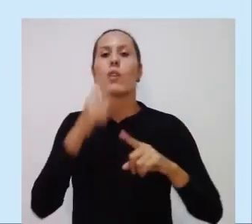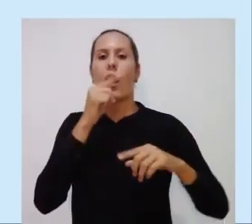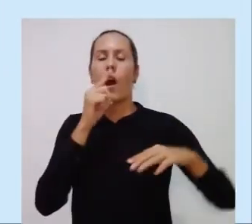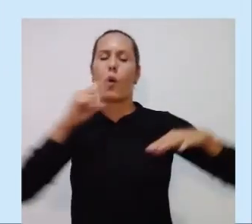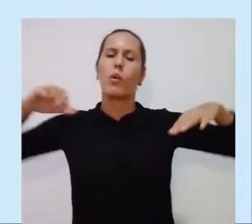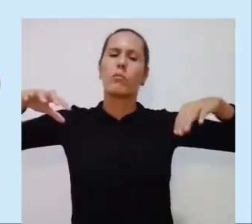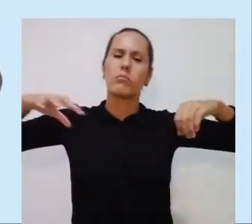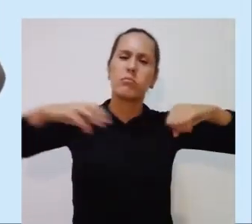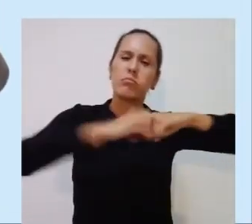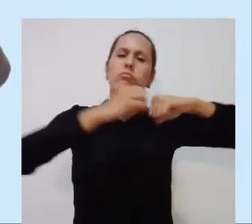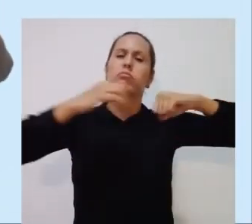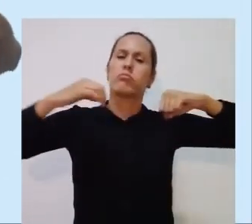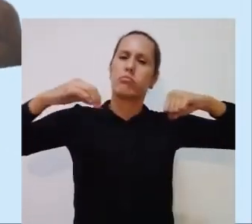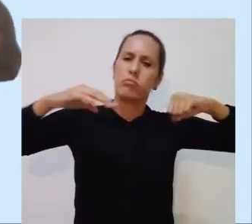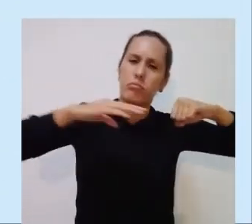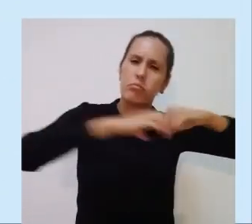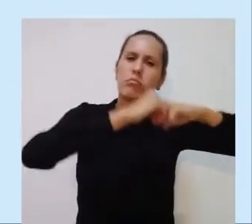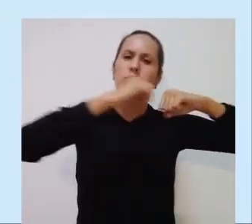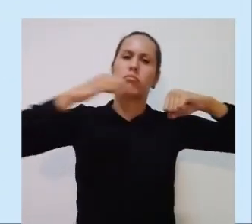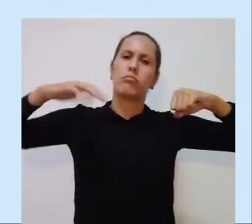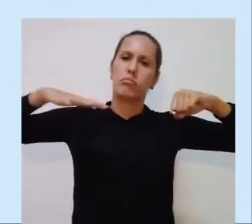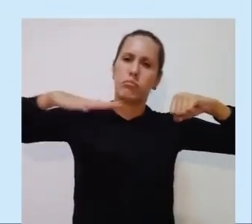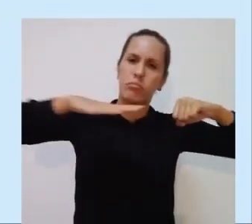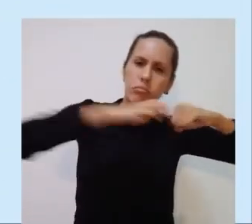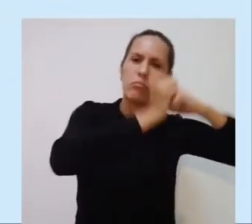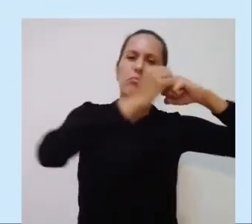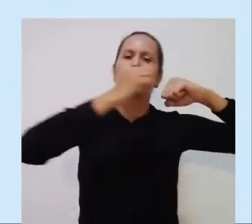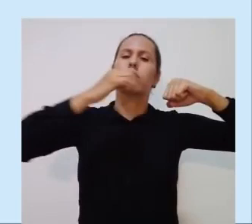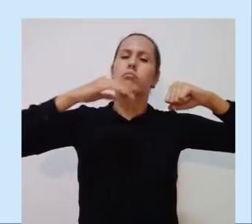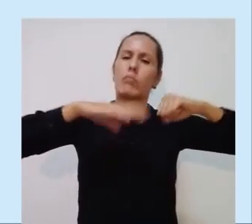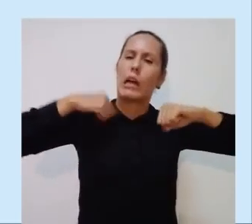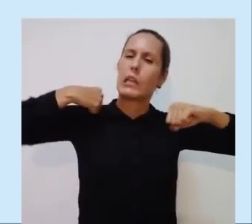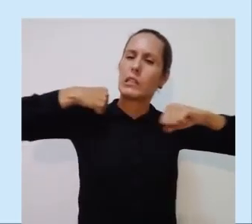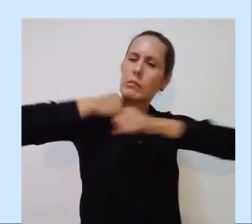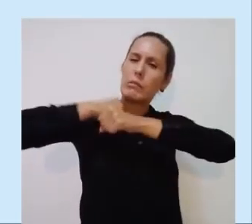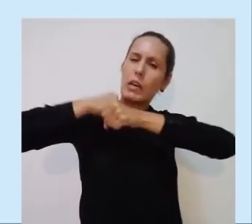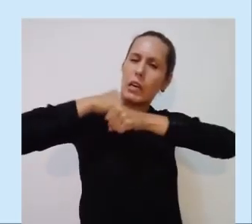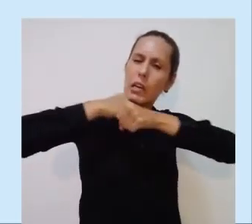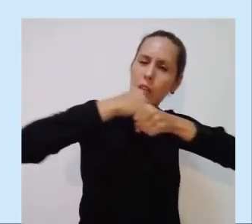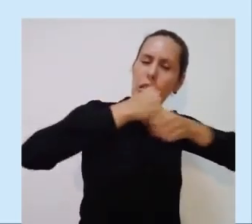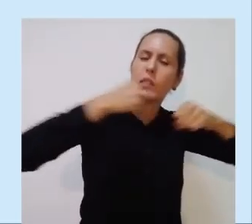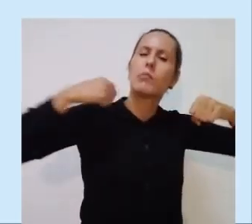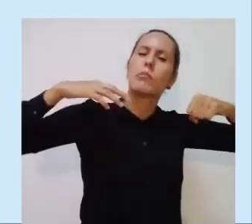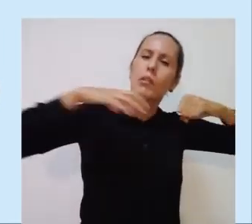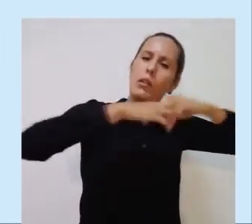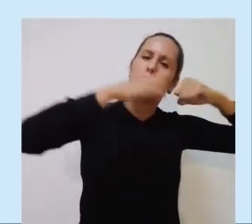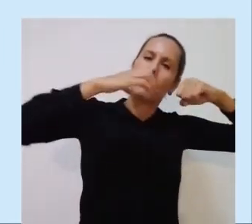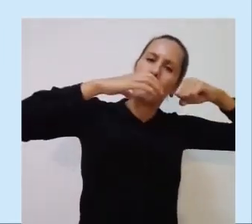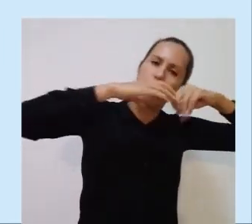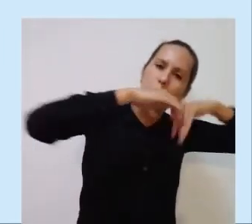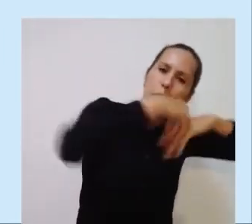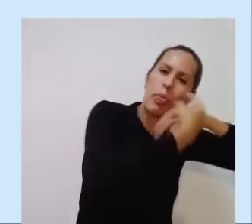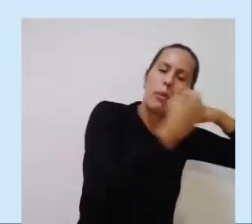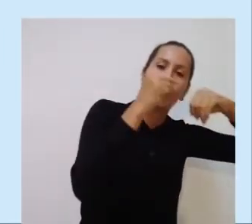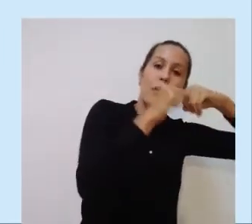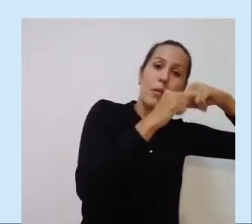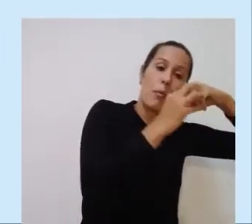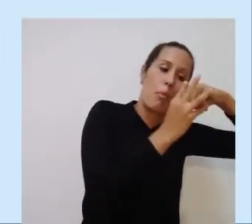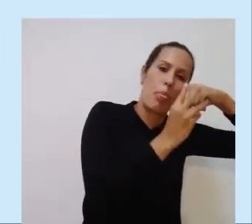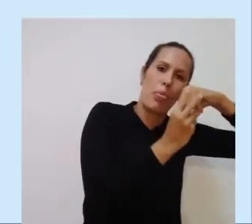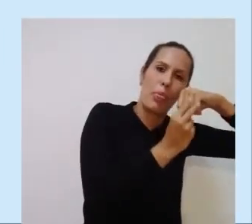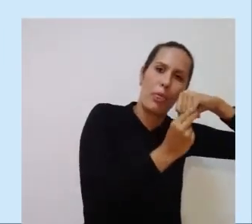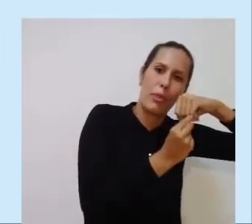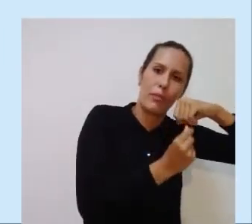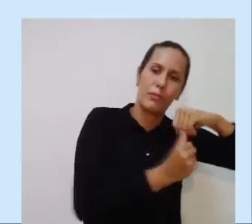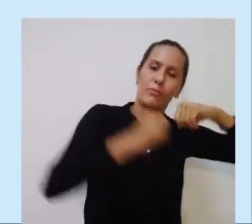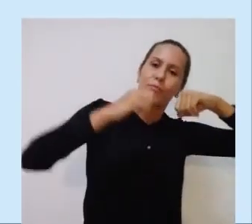constantemente batendo sobre aquela rocha, tá? Solapando aquela rocha, e aí com o tempo ela acaba que desgasta aquela rocha. E isso é chamado